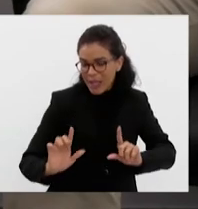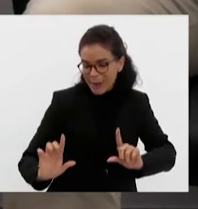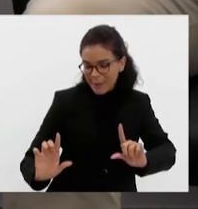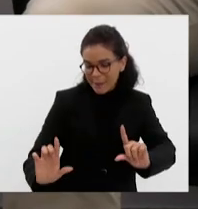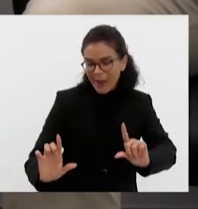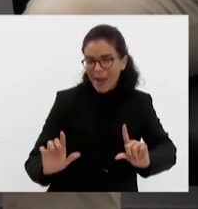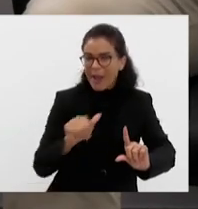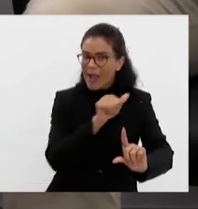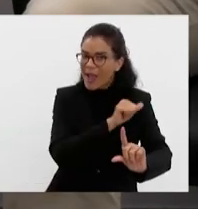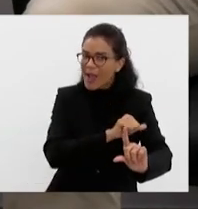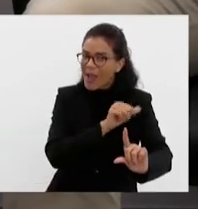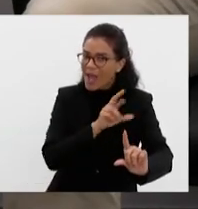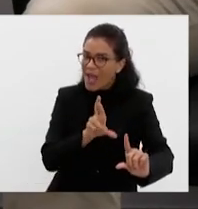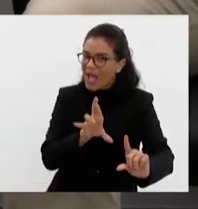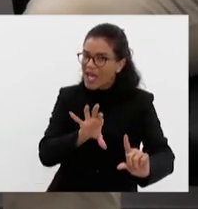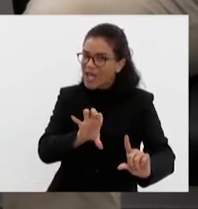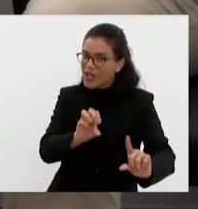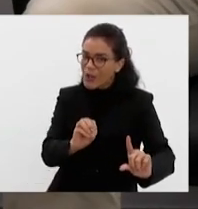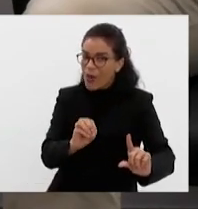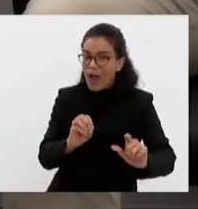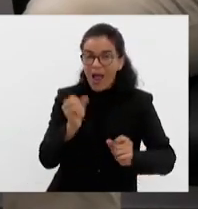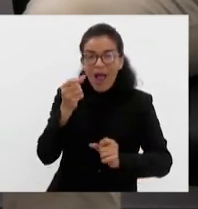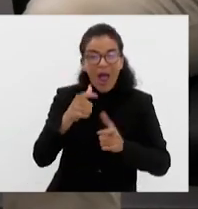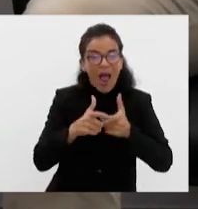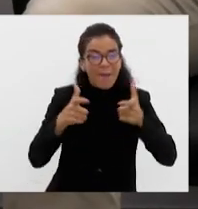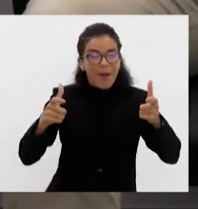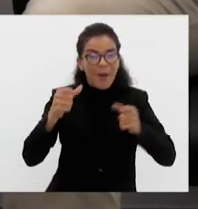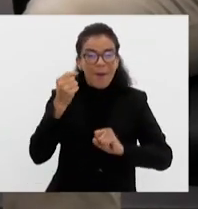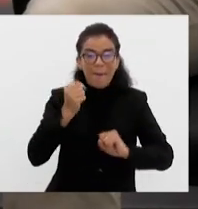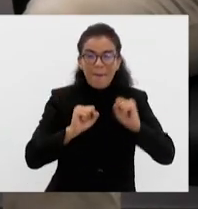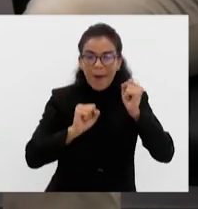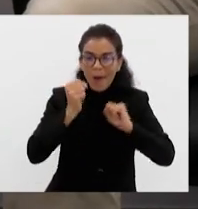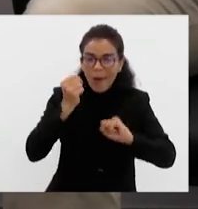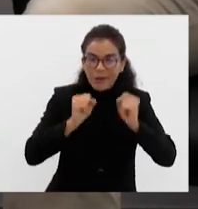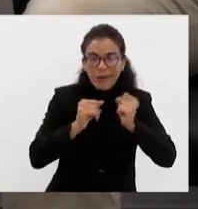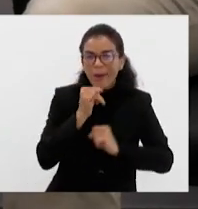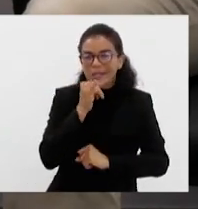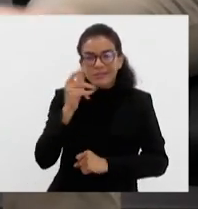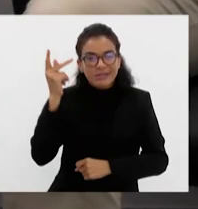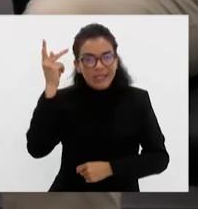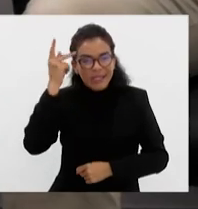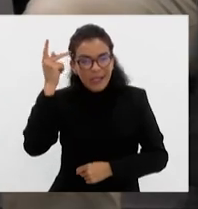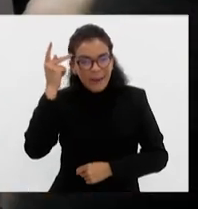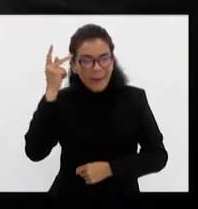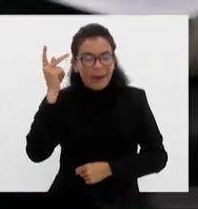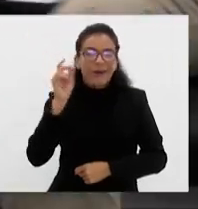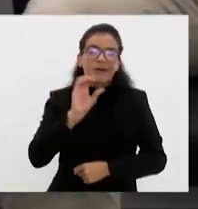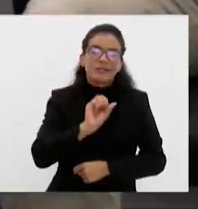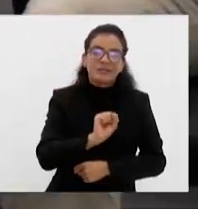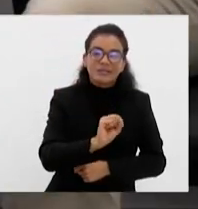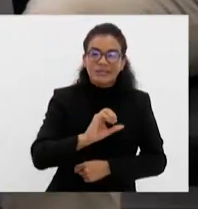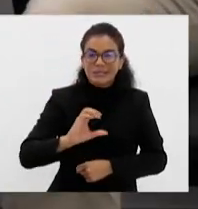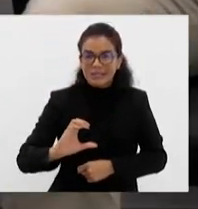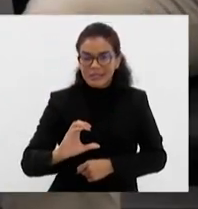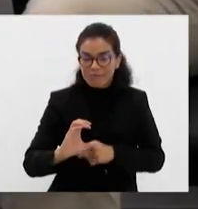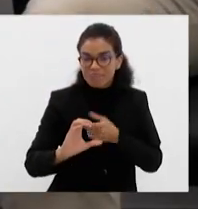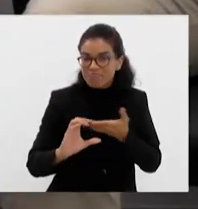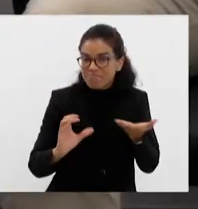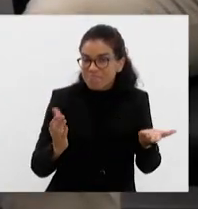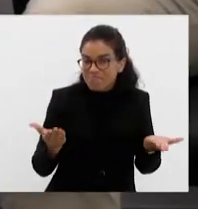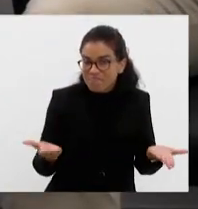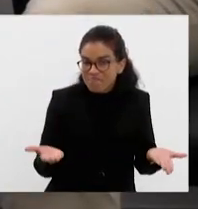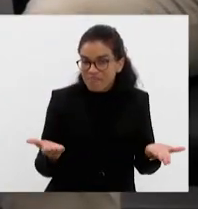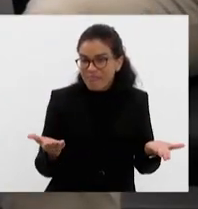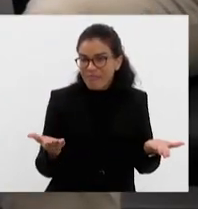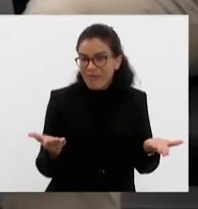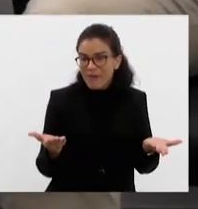de Janeiro. Né? Porque a grande produção industrial, por exemplo, mas lembro, São Paulo, Santa Catarina. Quer dizer, então os